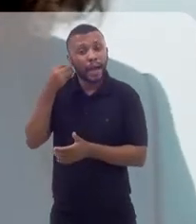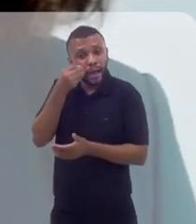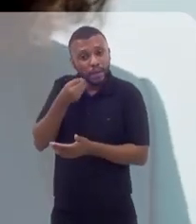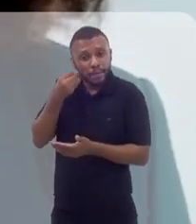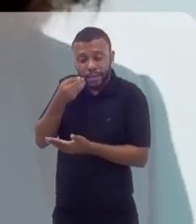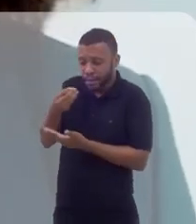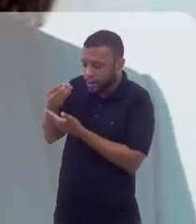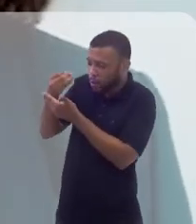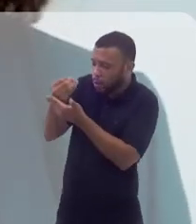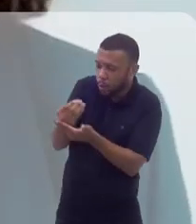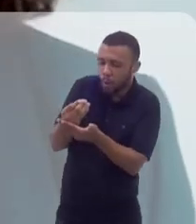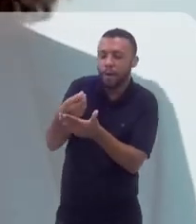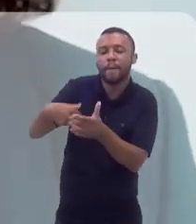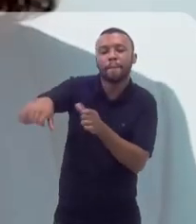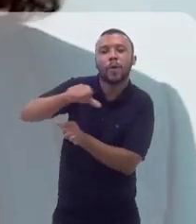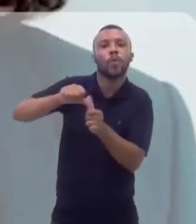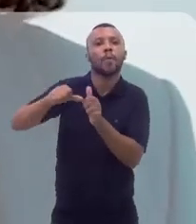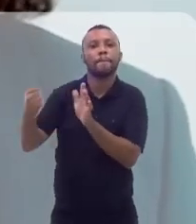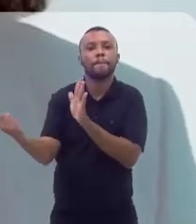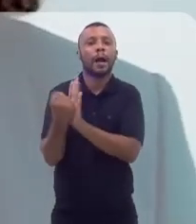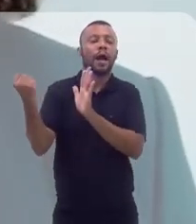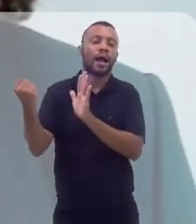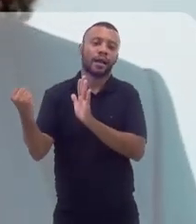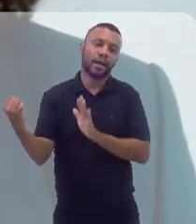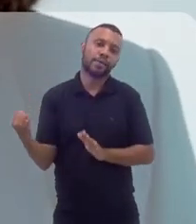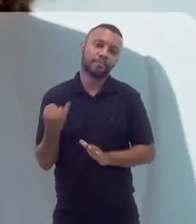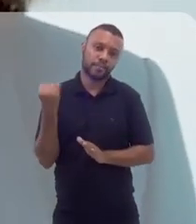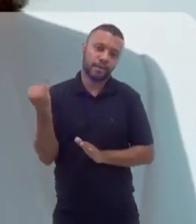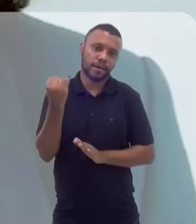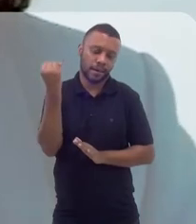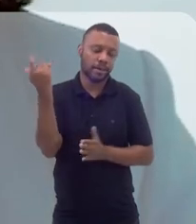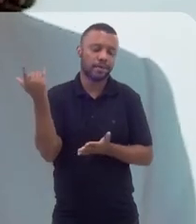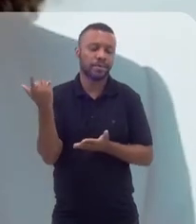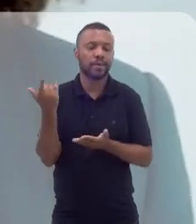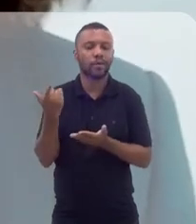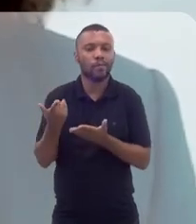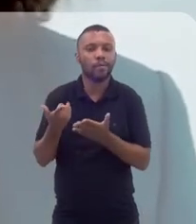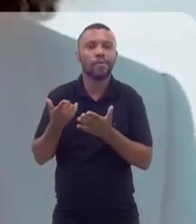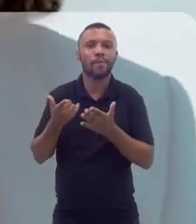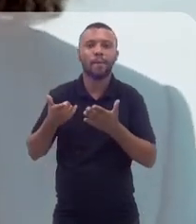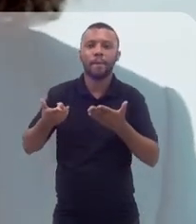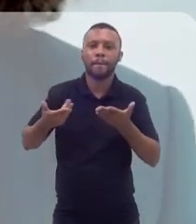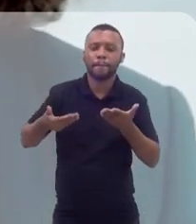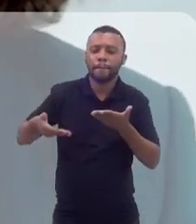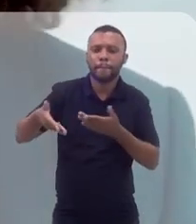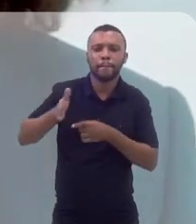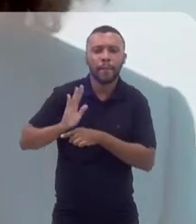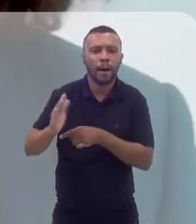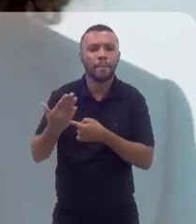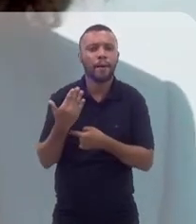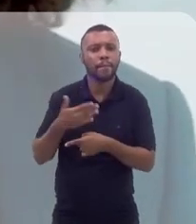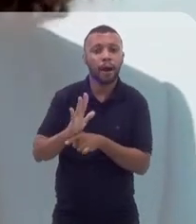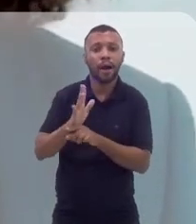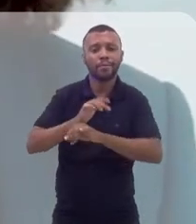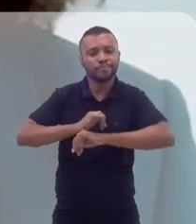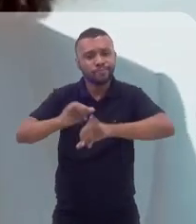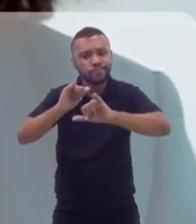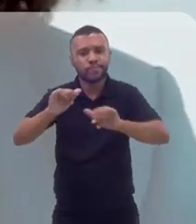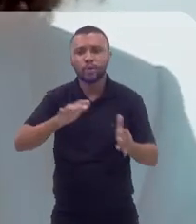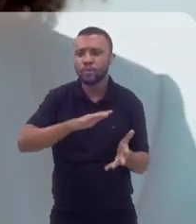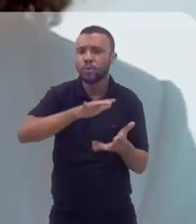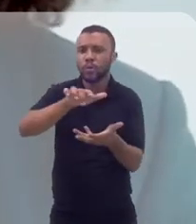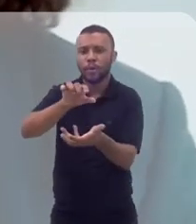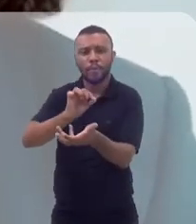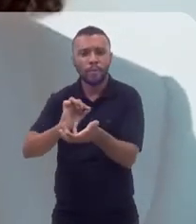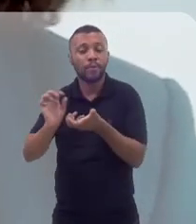tornar a experiência e o marketing de experiência importante, né? Como ativo deles e vendável para o mundo inteiro. Eu acho